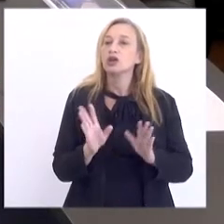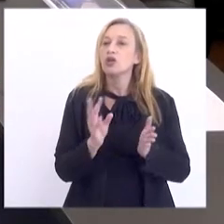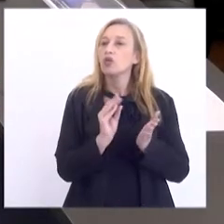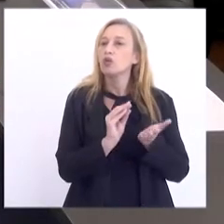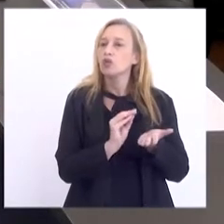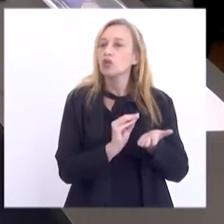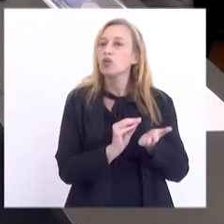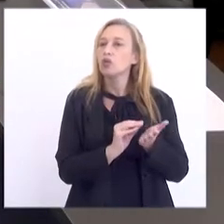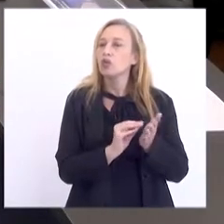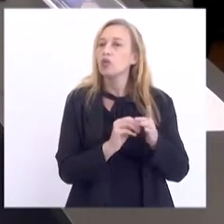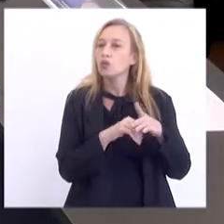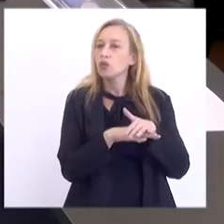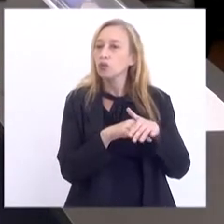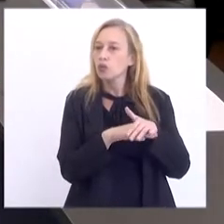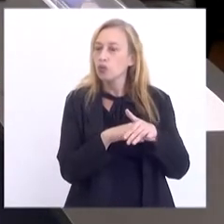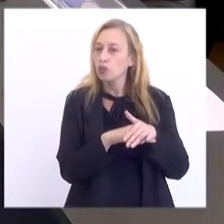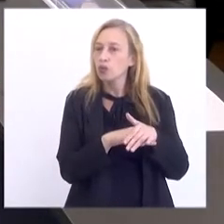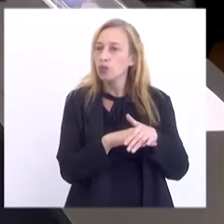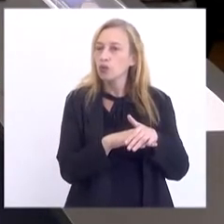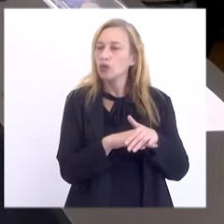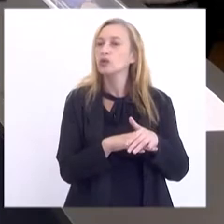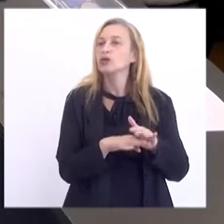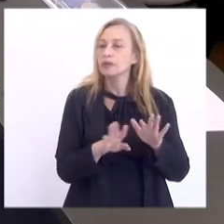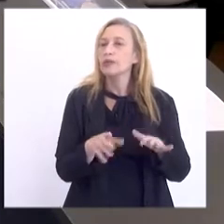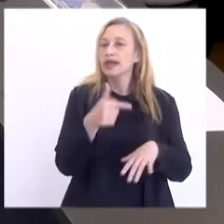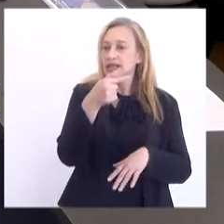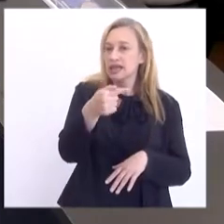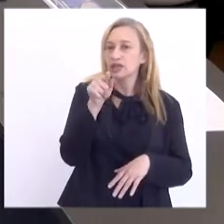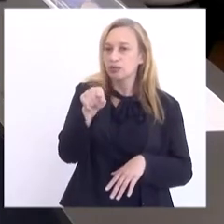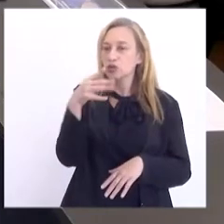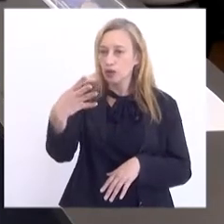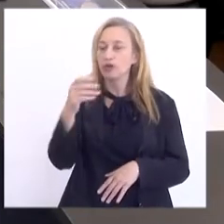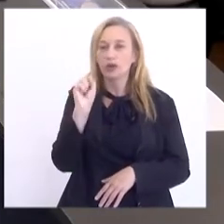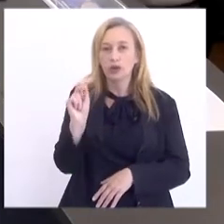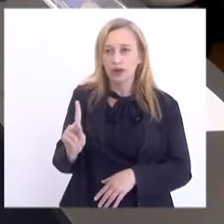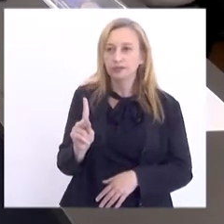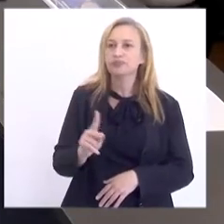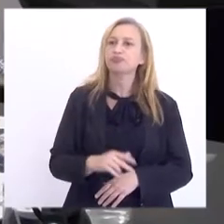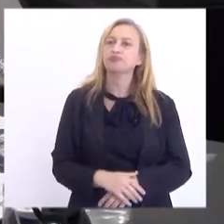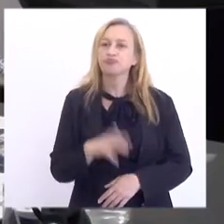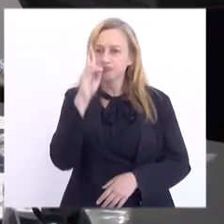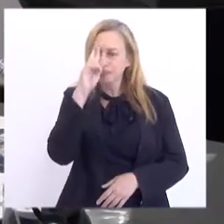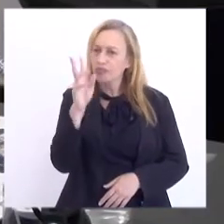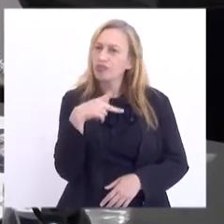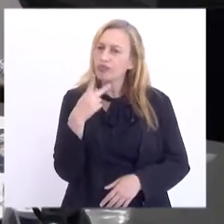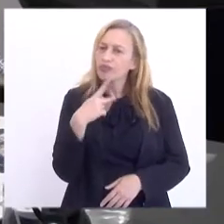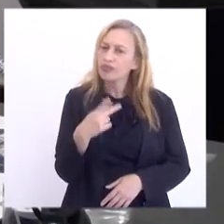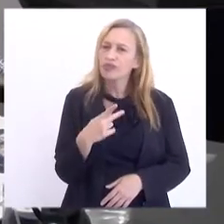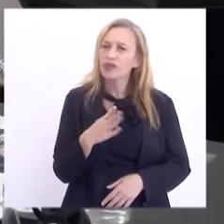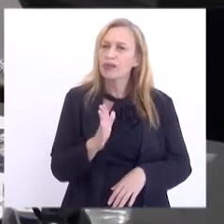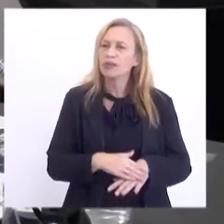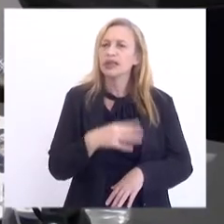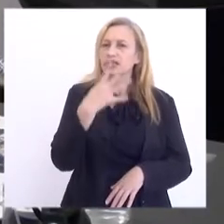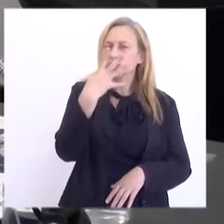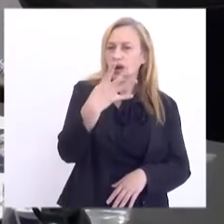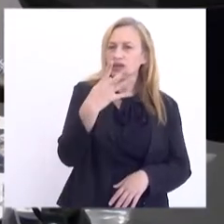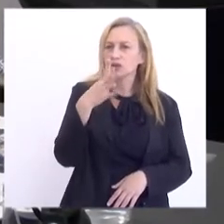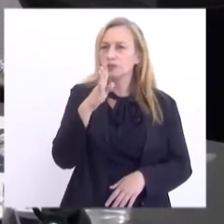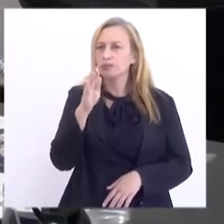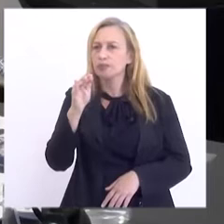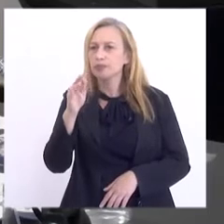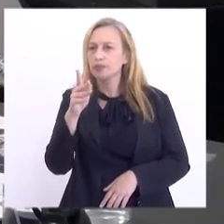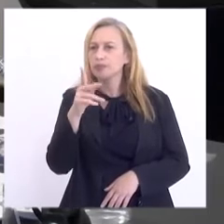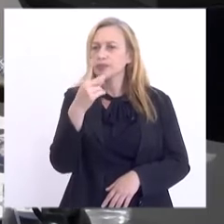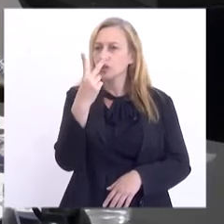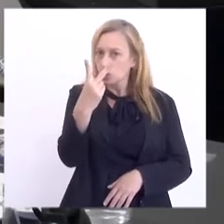a sobre um dia foi felicidade 7.4 teoria disse mais 4 bi da lua